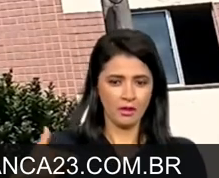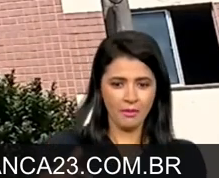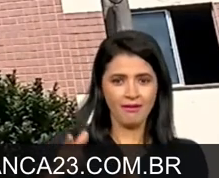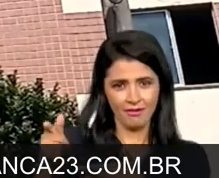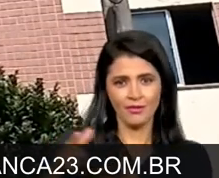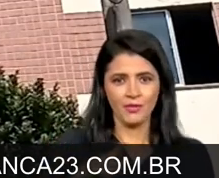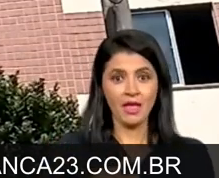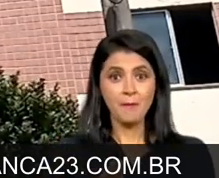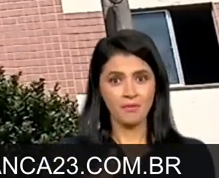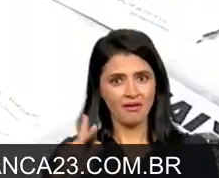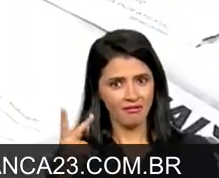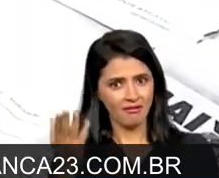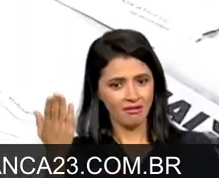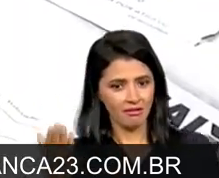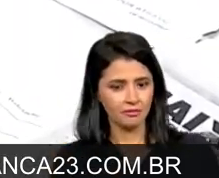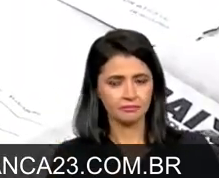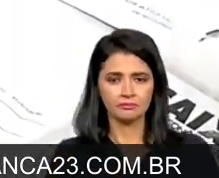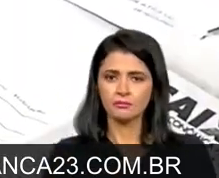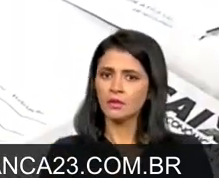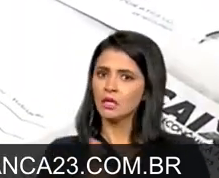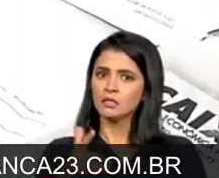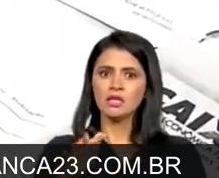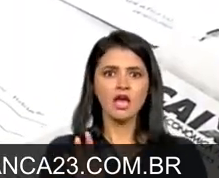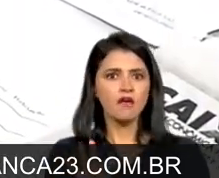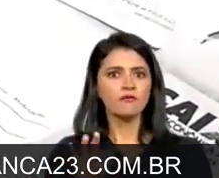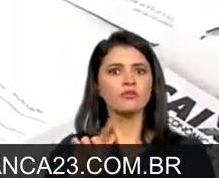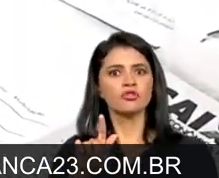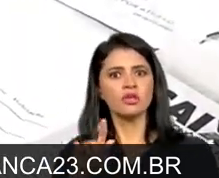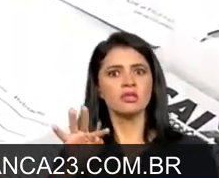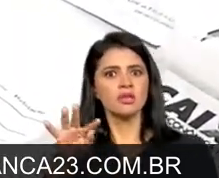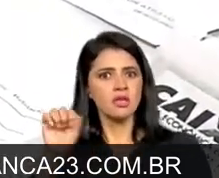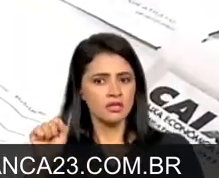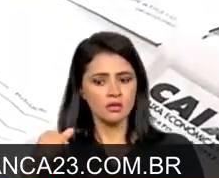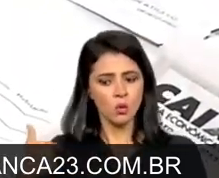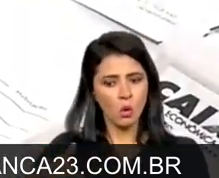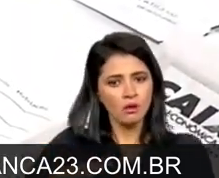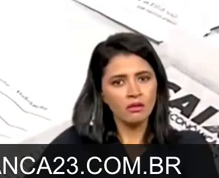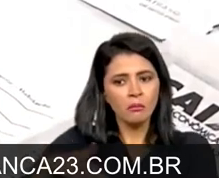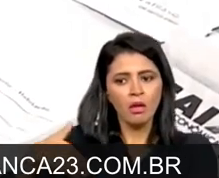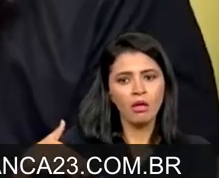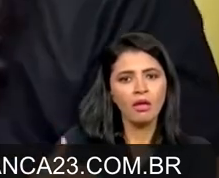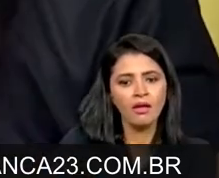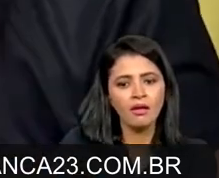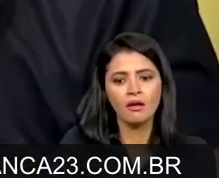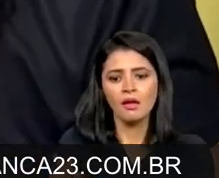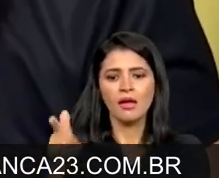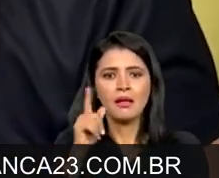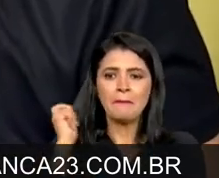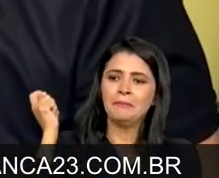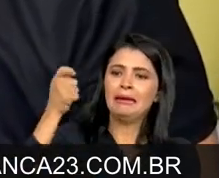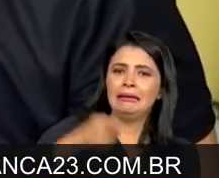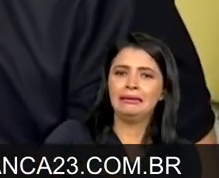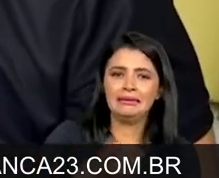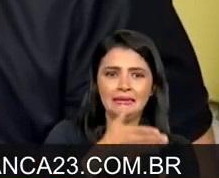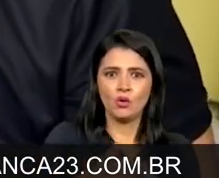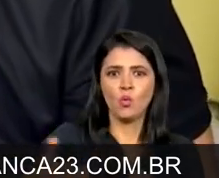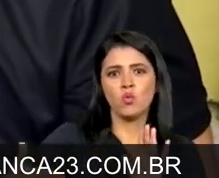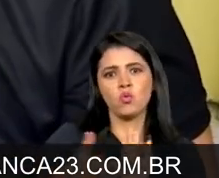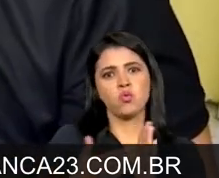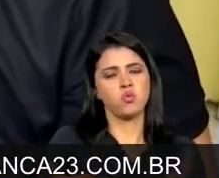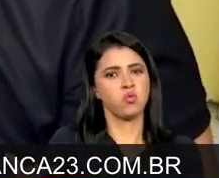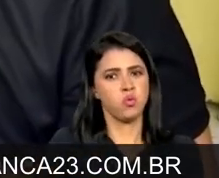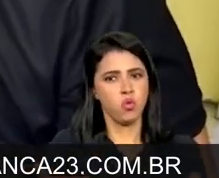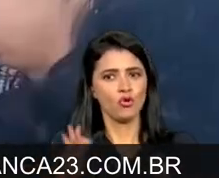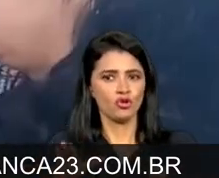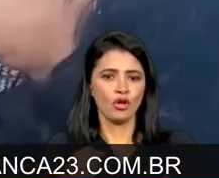Belo Horizonte. Se não fosse o Fundo de Garantia por Tempo de Serviço, o FGTS, eles pagariam as parcelas até hoje,